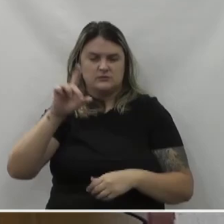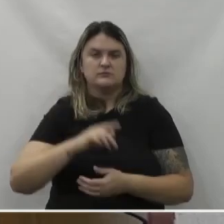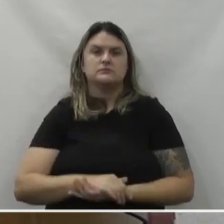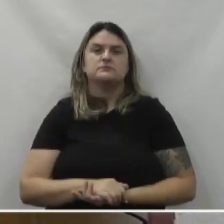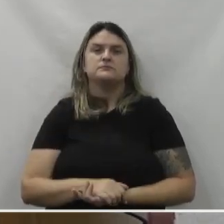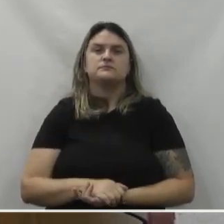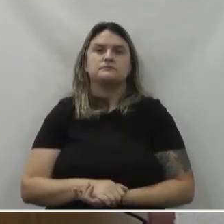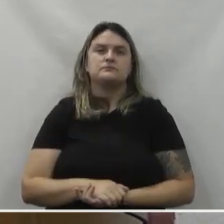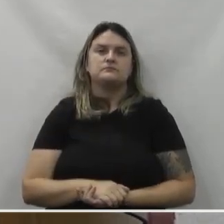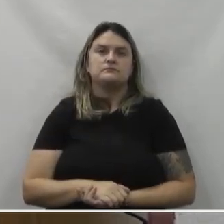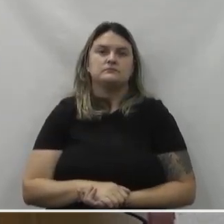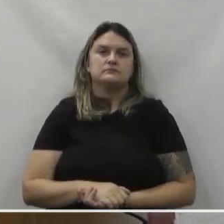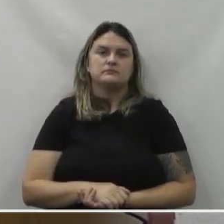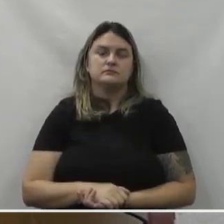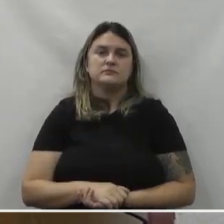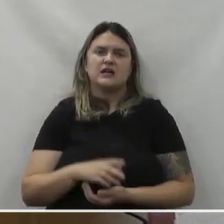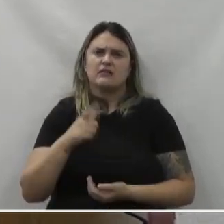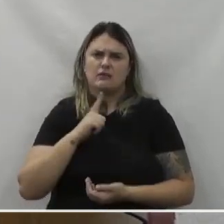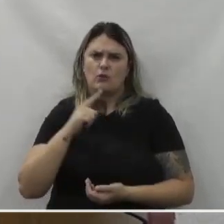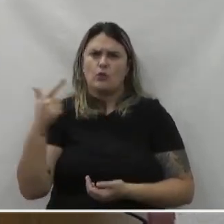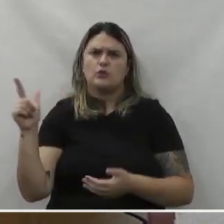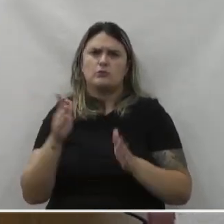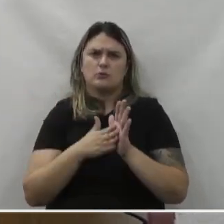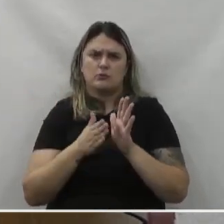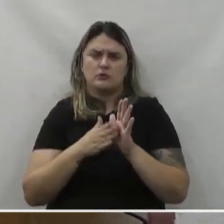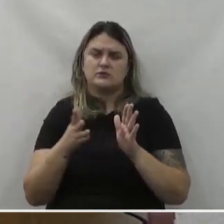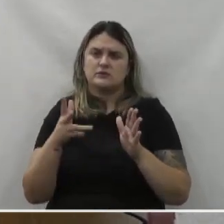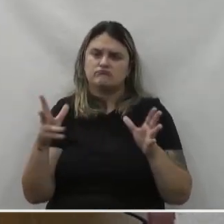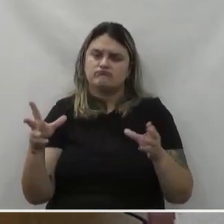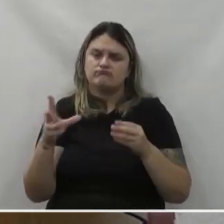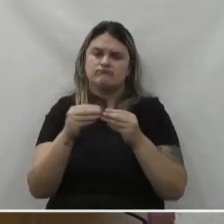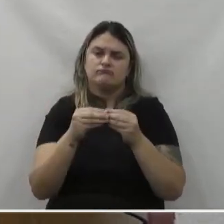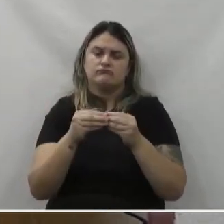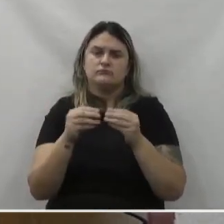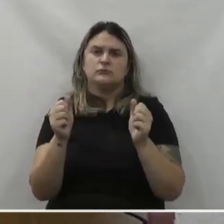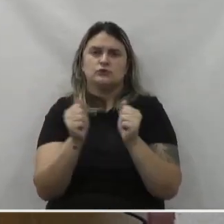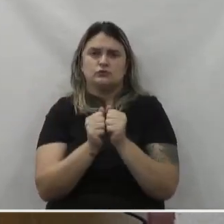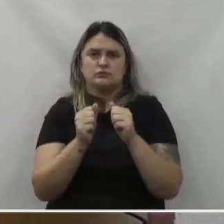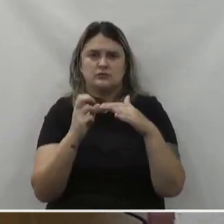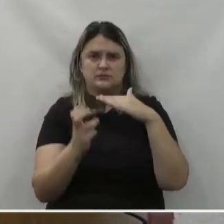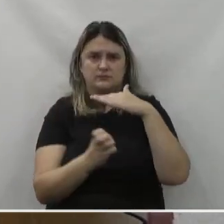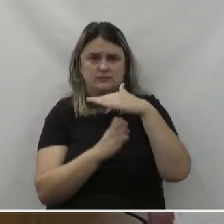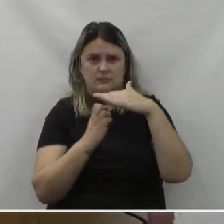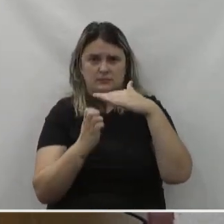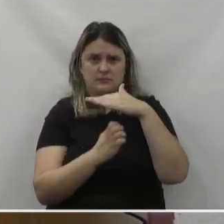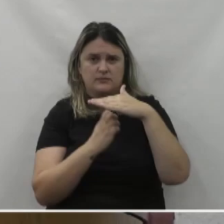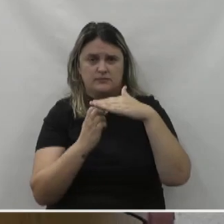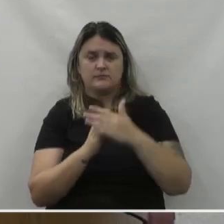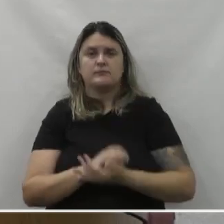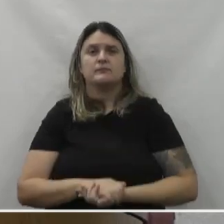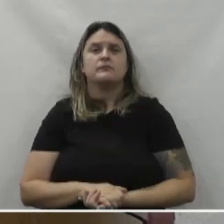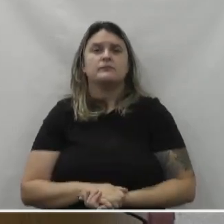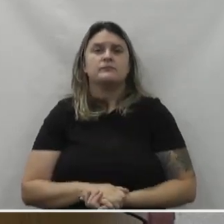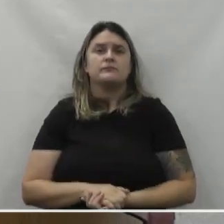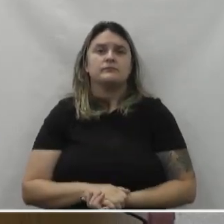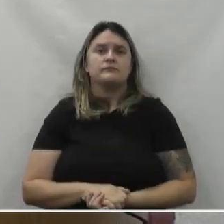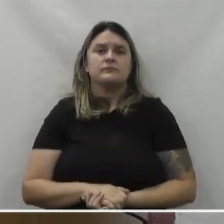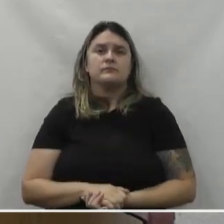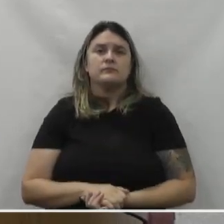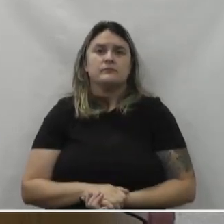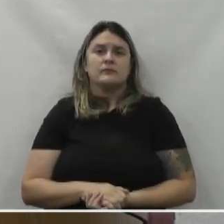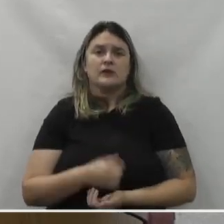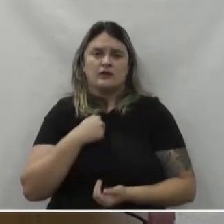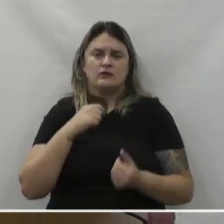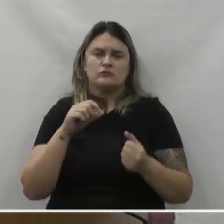né? Que vem tudo embutido aí com essa empresa. Então, eu até fiz aqui